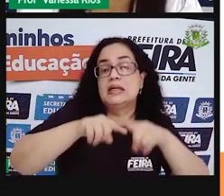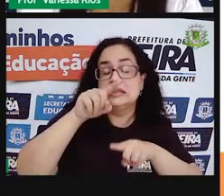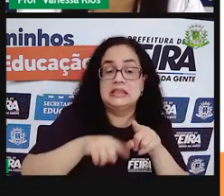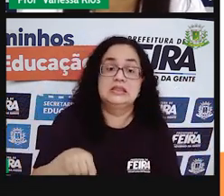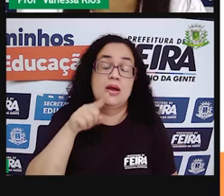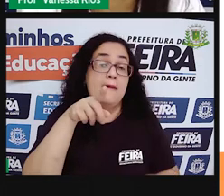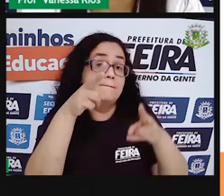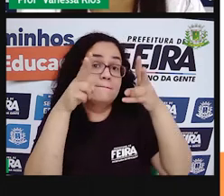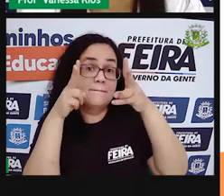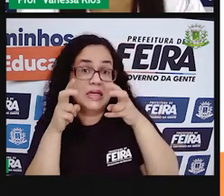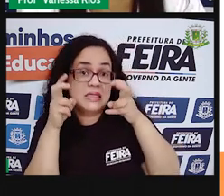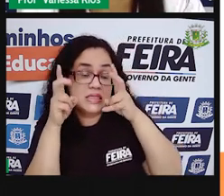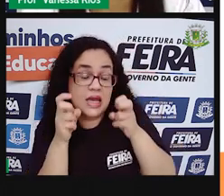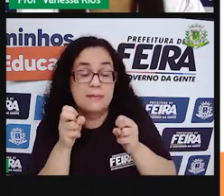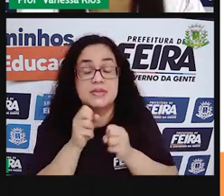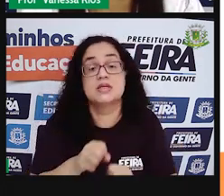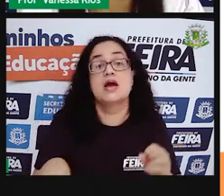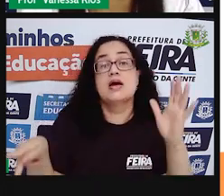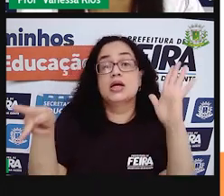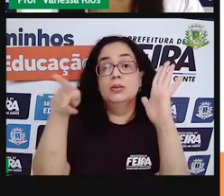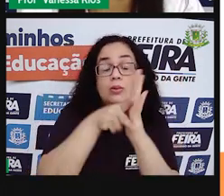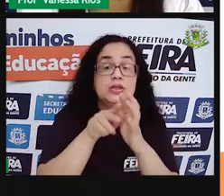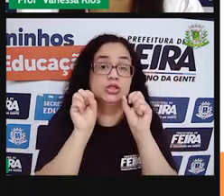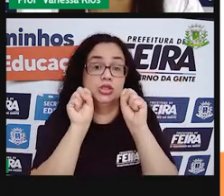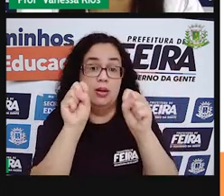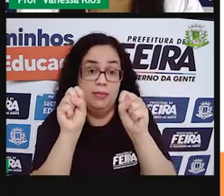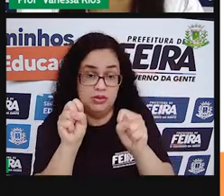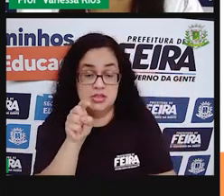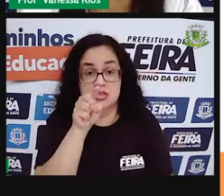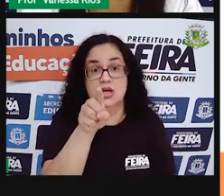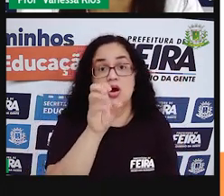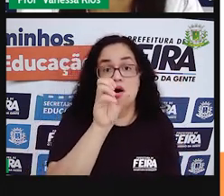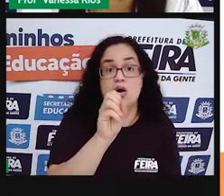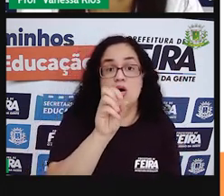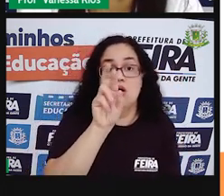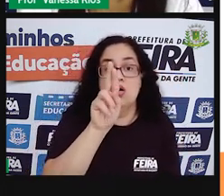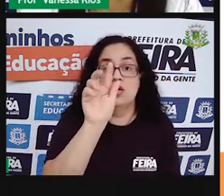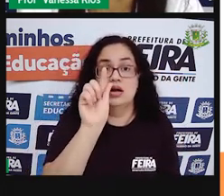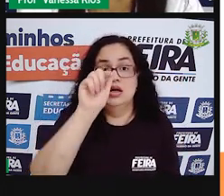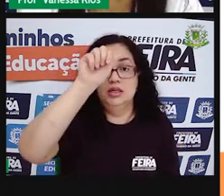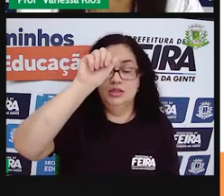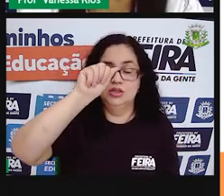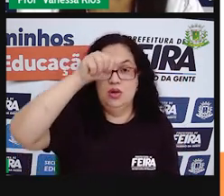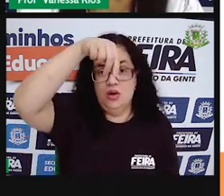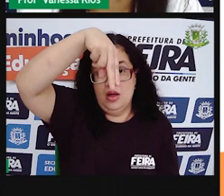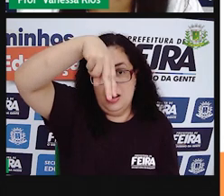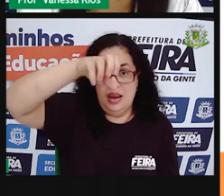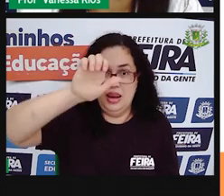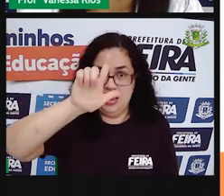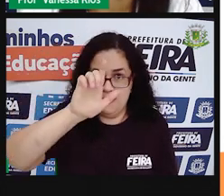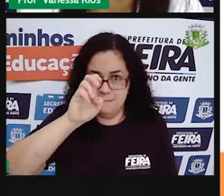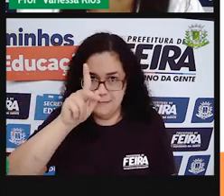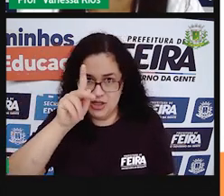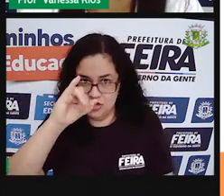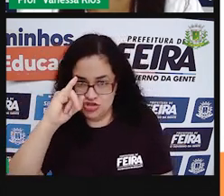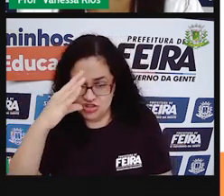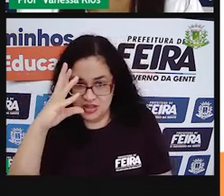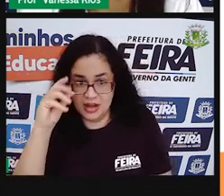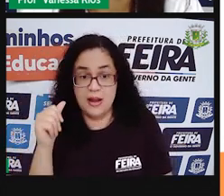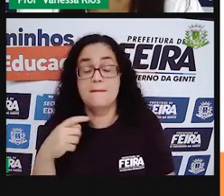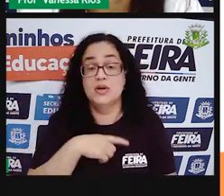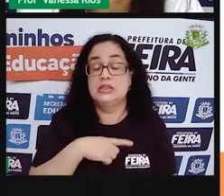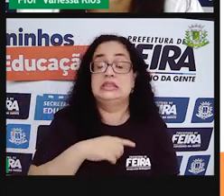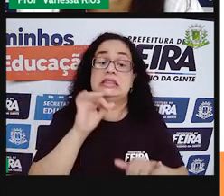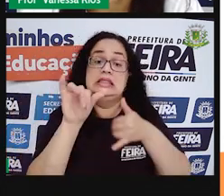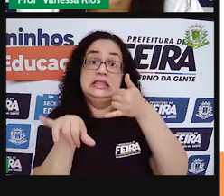a gente percebe que as propriedades, elas podem ser organolépticas, podem ser químicas e também podem